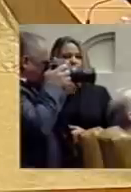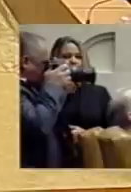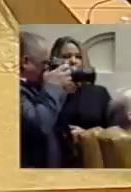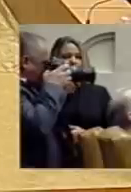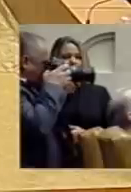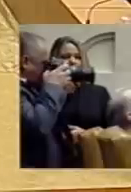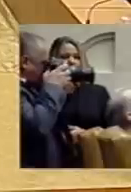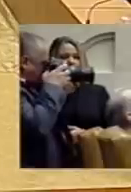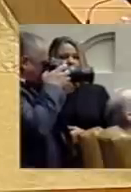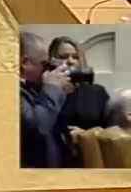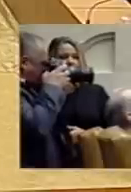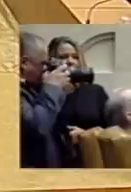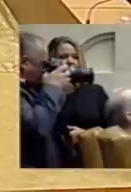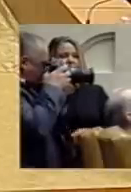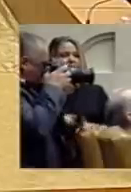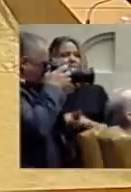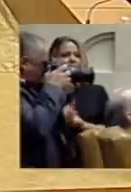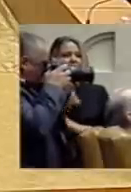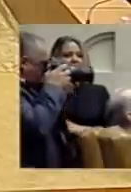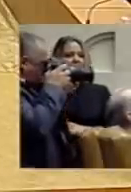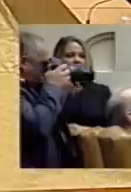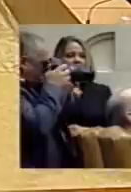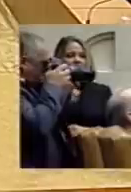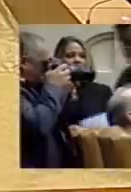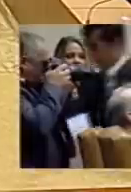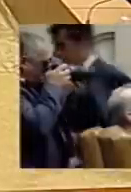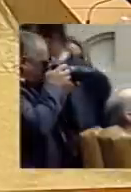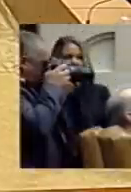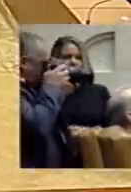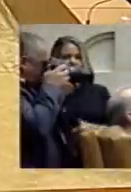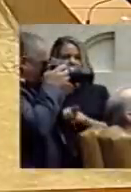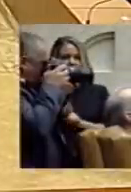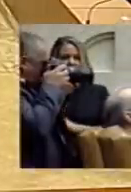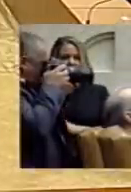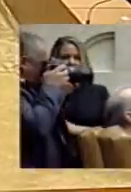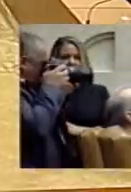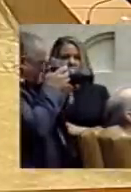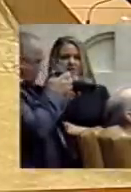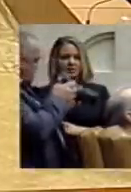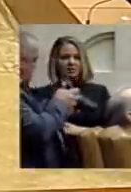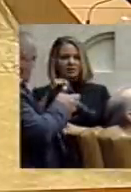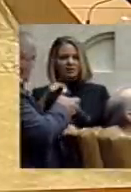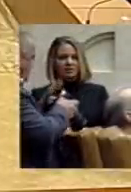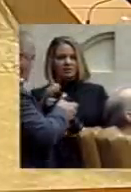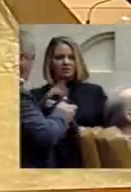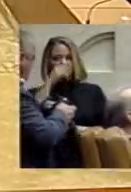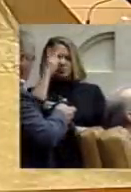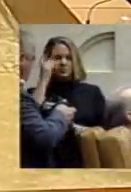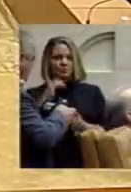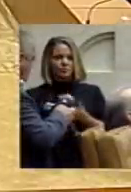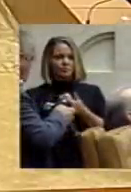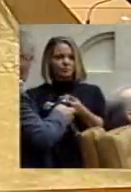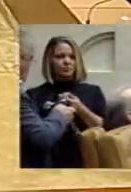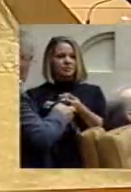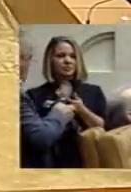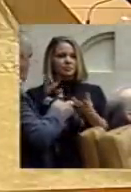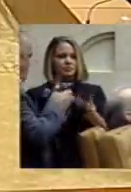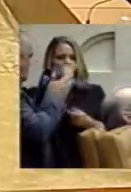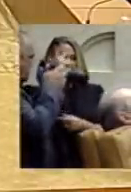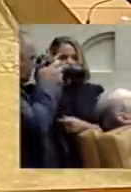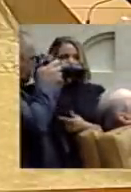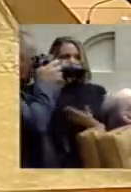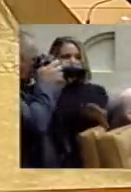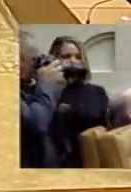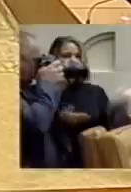Daniello, presidente da Associação dos Magistrados Brasileiros, Henrique Nelson Calandra, na pessoa de quem são cumprimentados os senhores